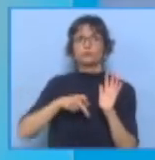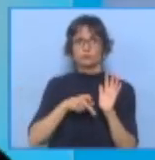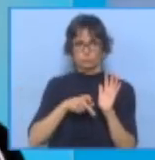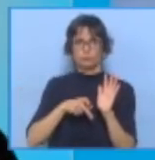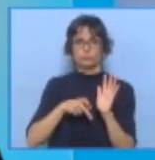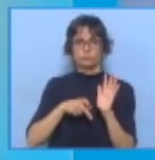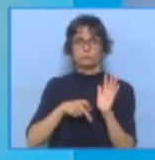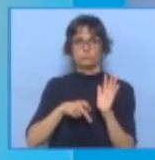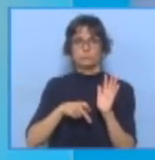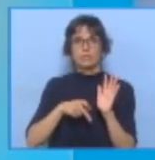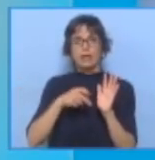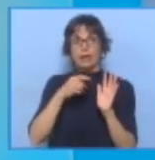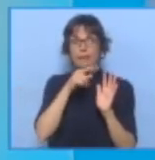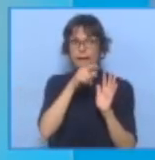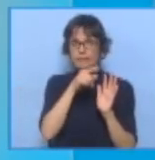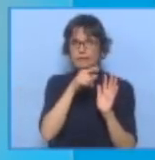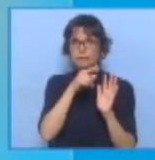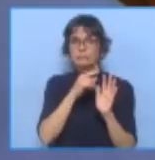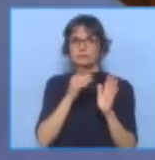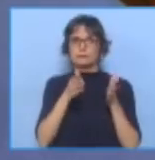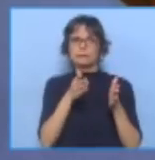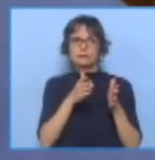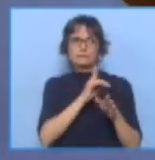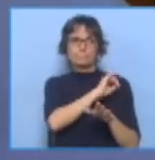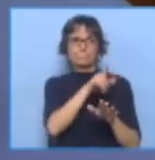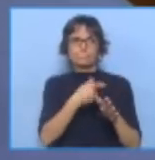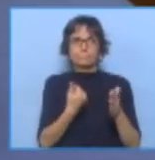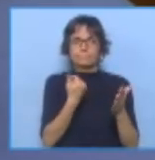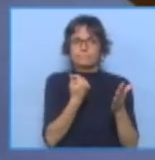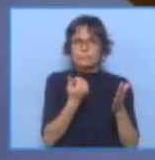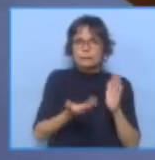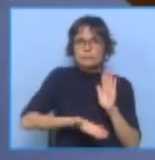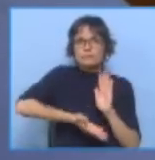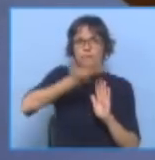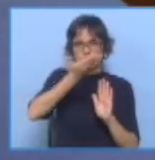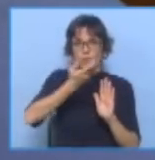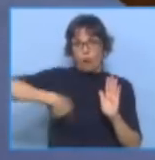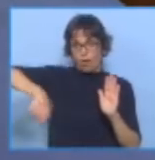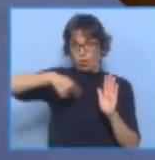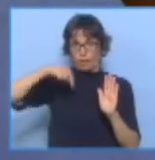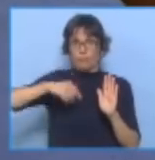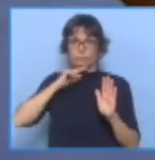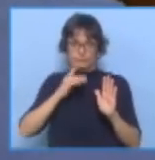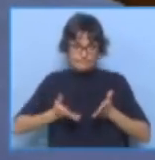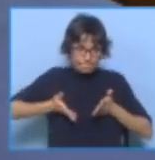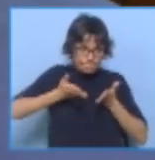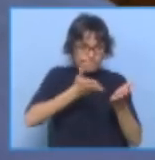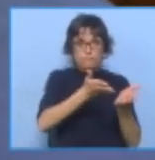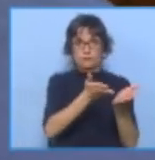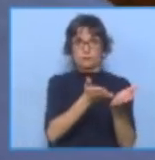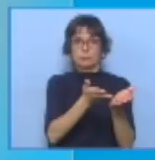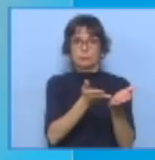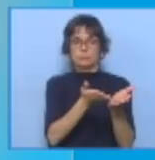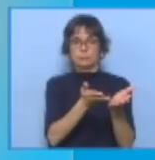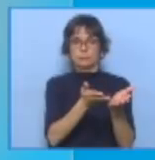de difusão da sua fé ou de transmissão ou de profissão da sua fé, para que seja possível